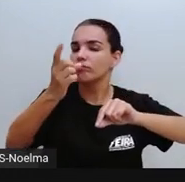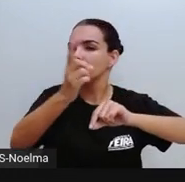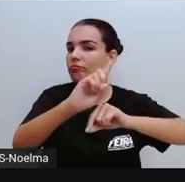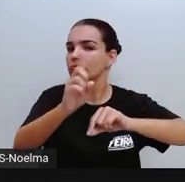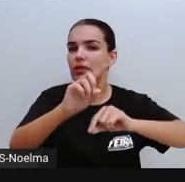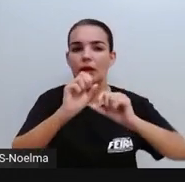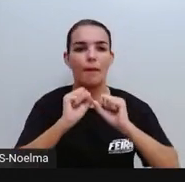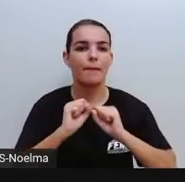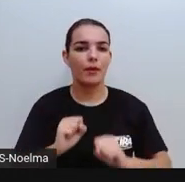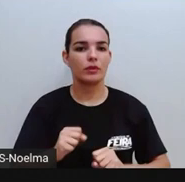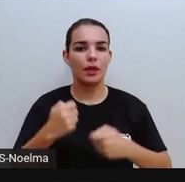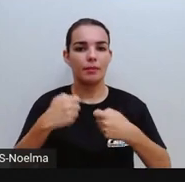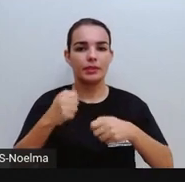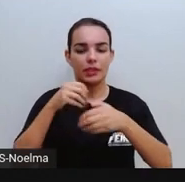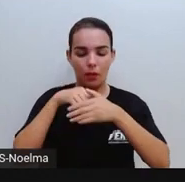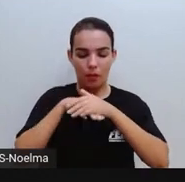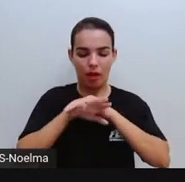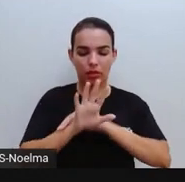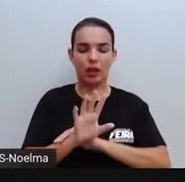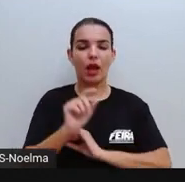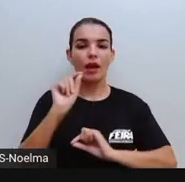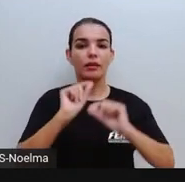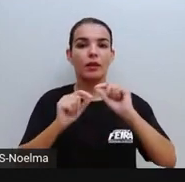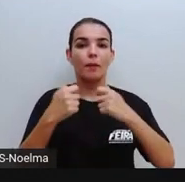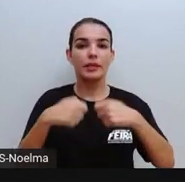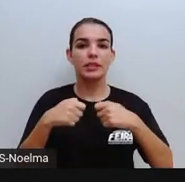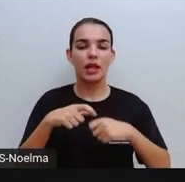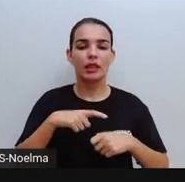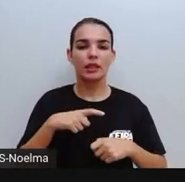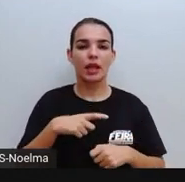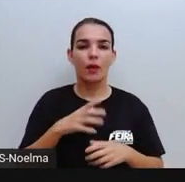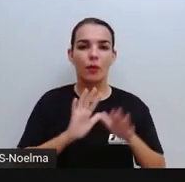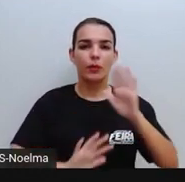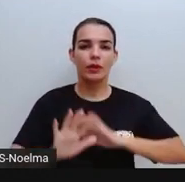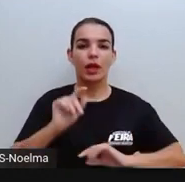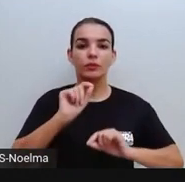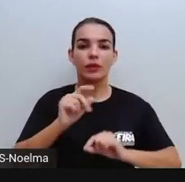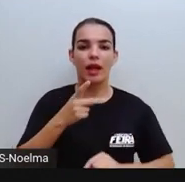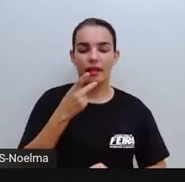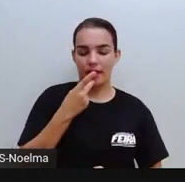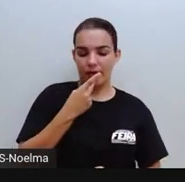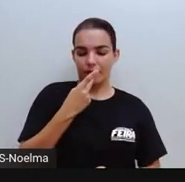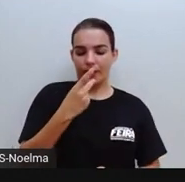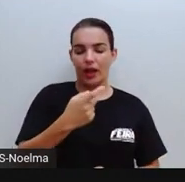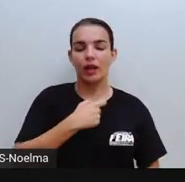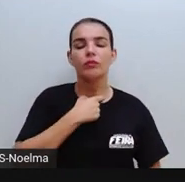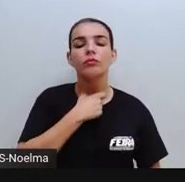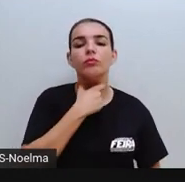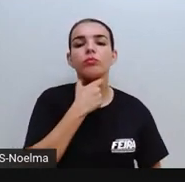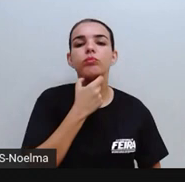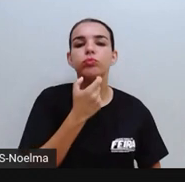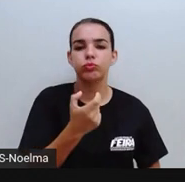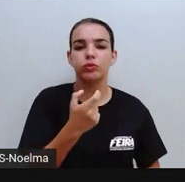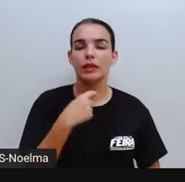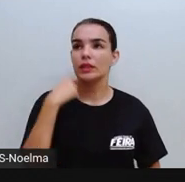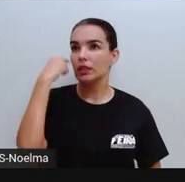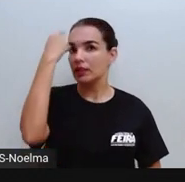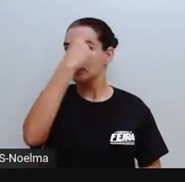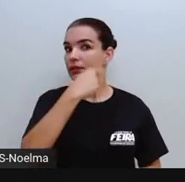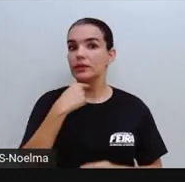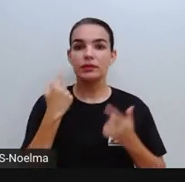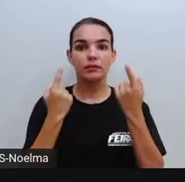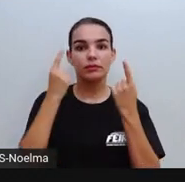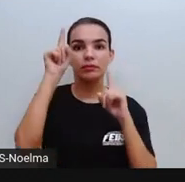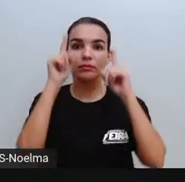existe o cuidado lá então nação nas expressões faciais e nos movimentos tá então